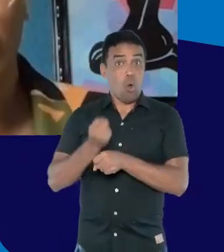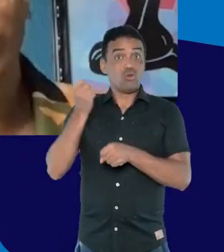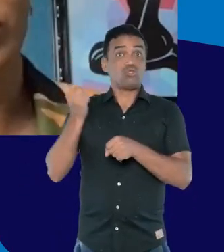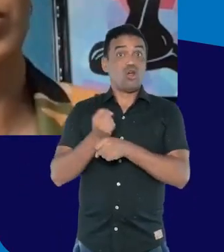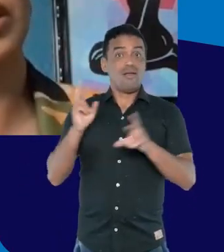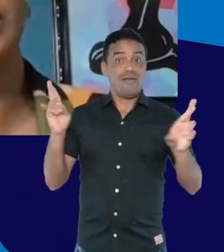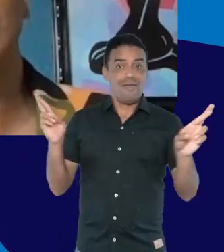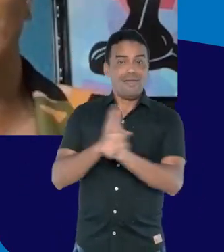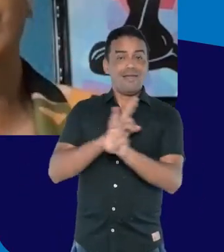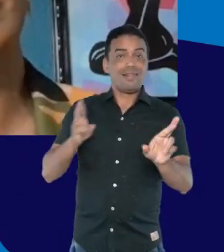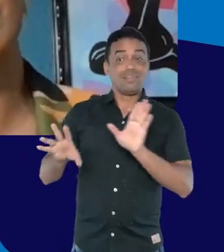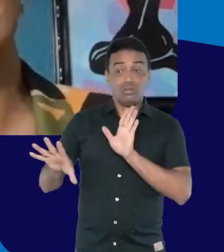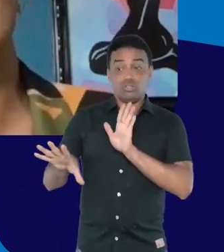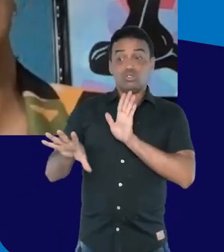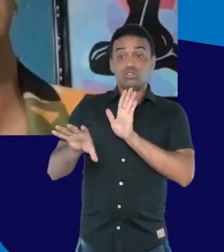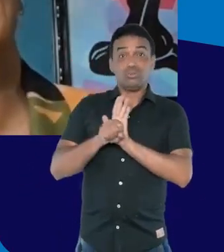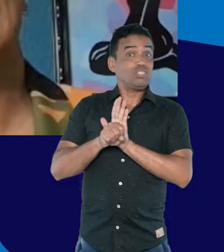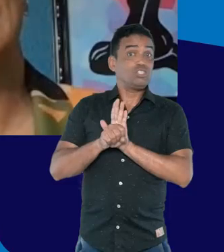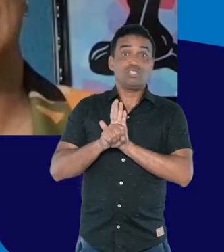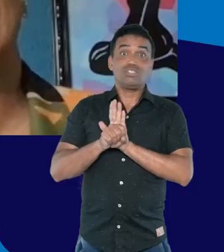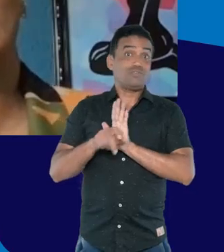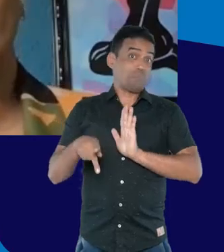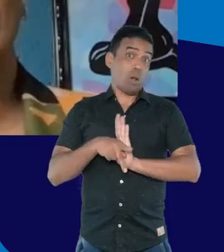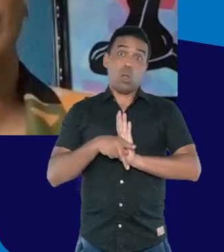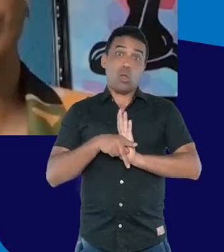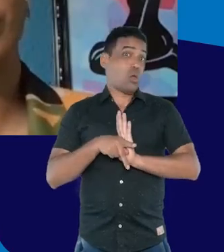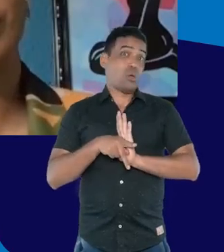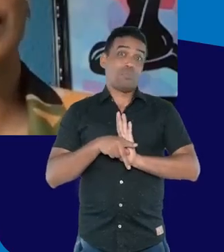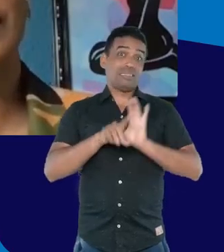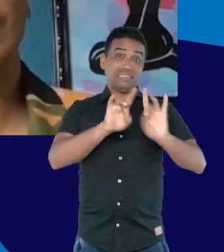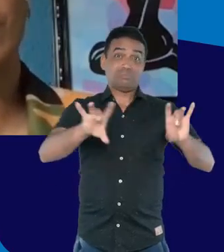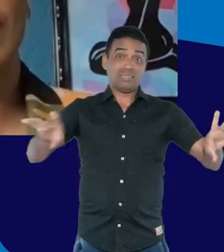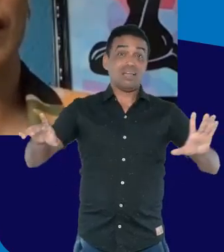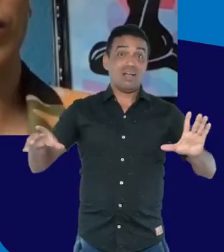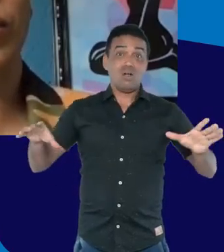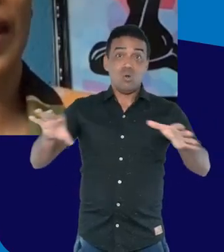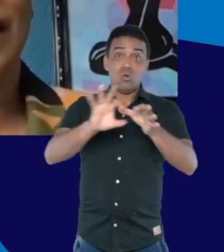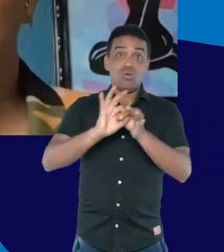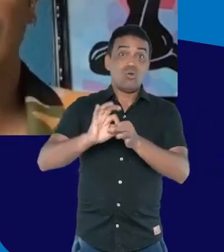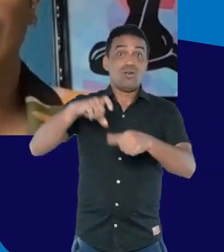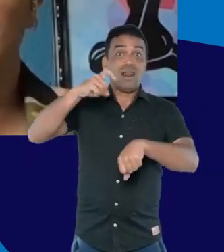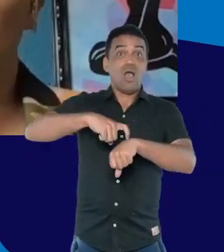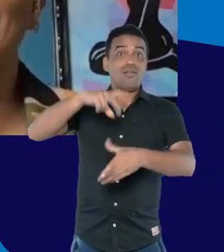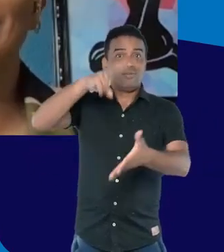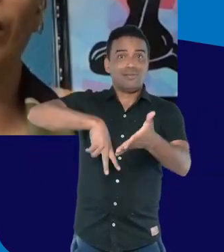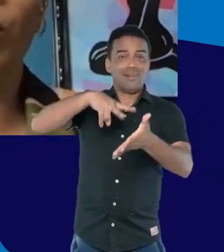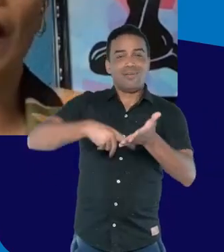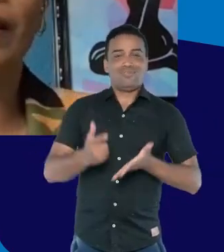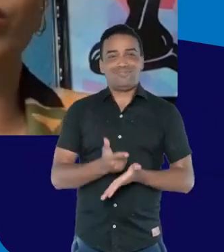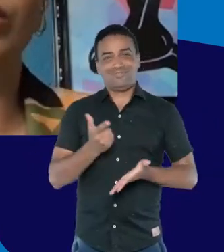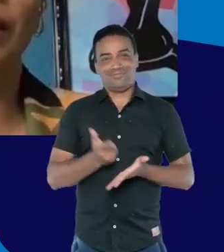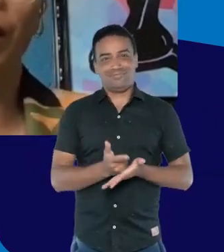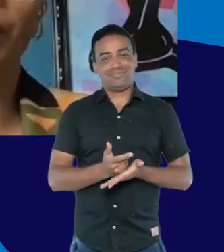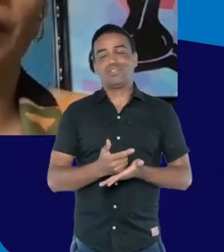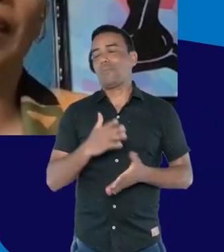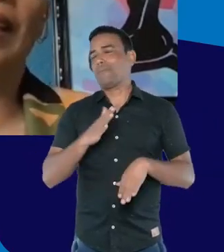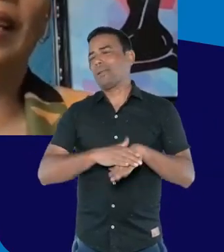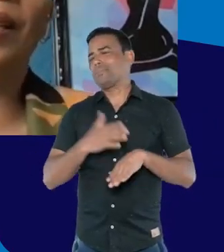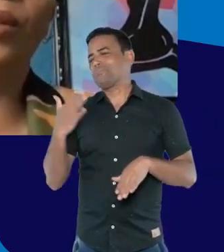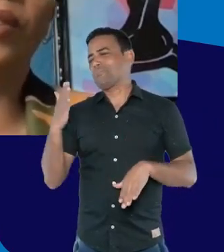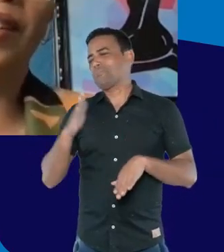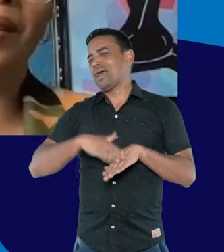relação muito subjetiva, muito singular com o livro. E esse tem sido mais